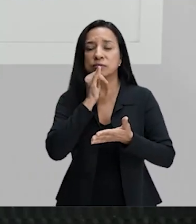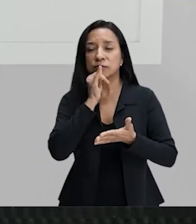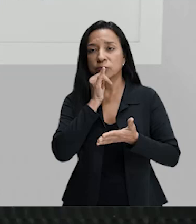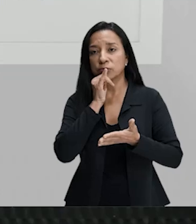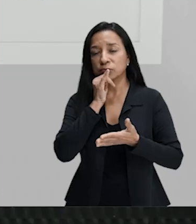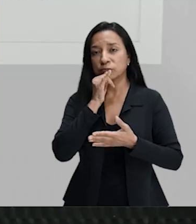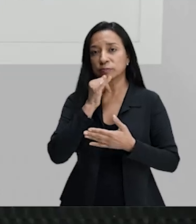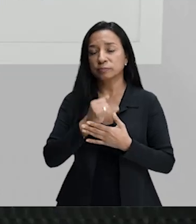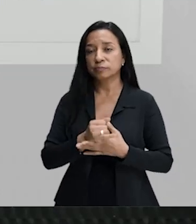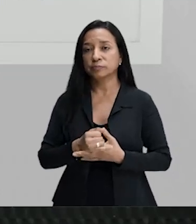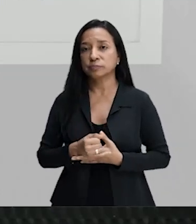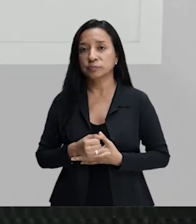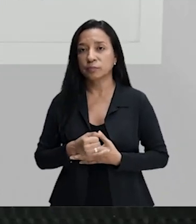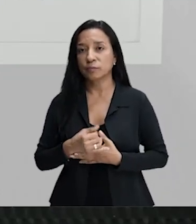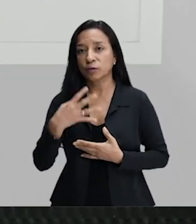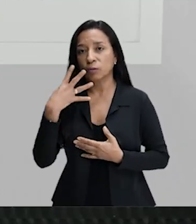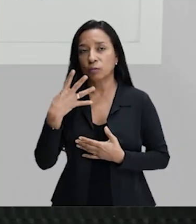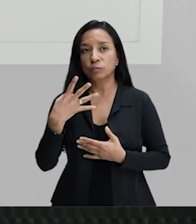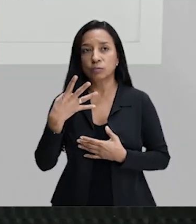4 polinômios, né?